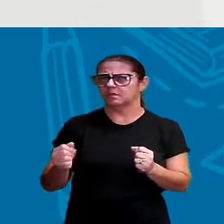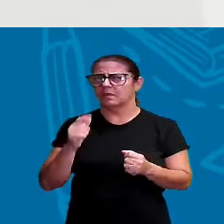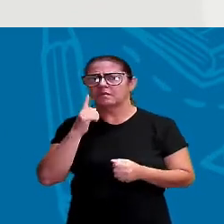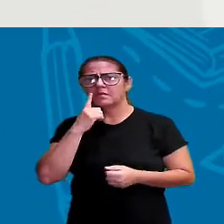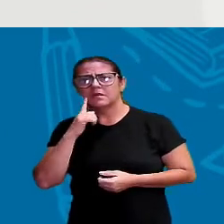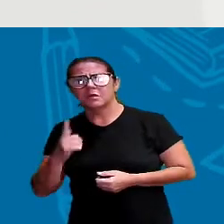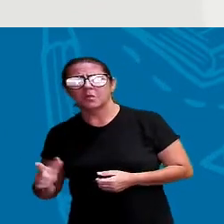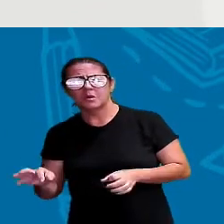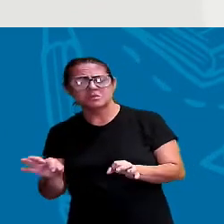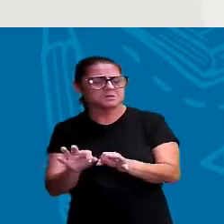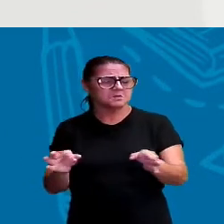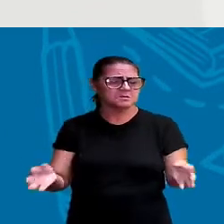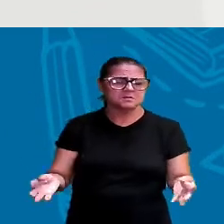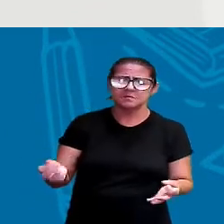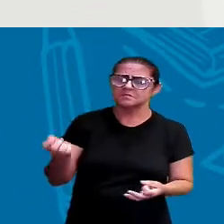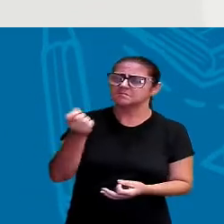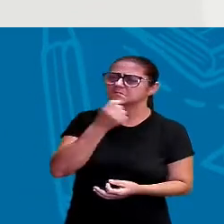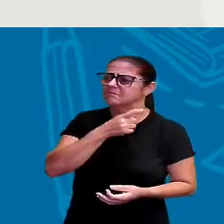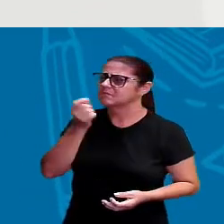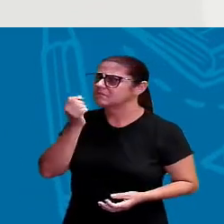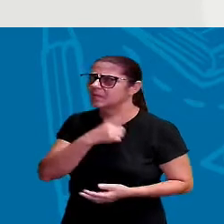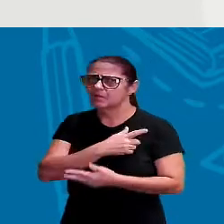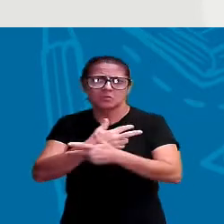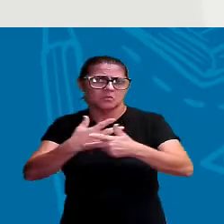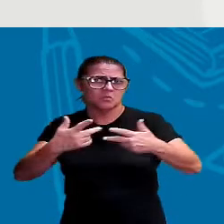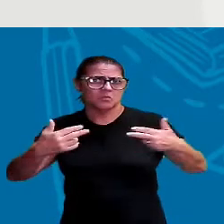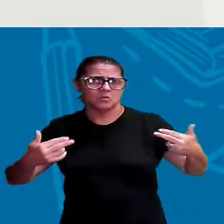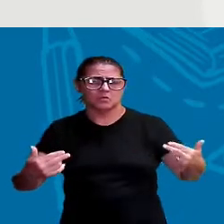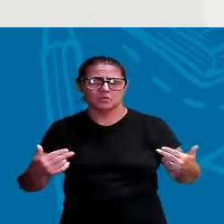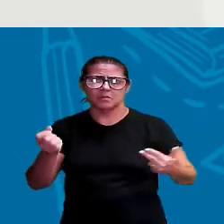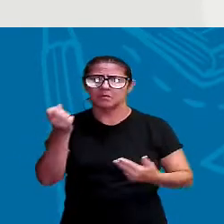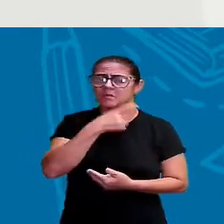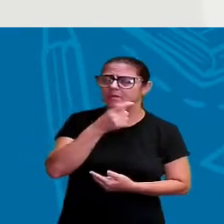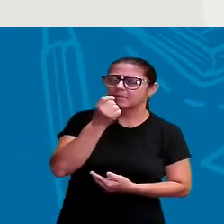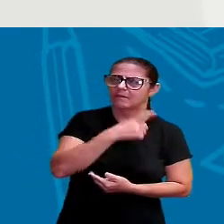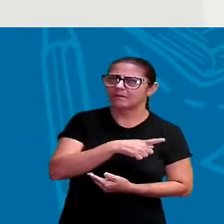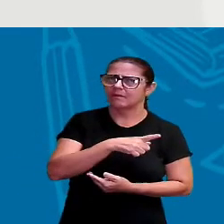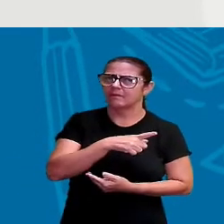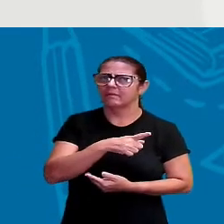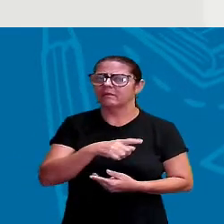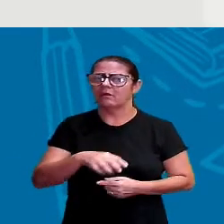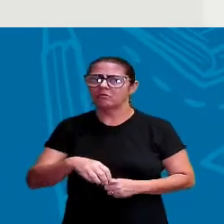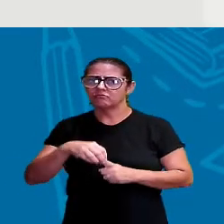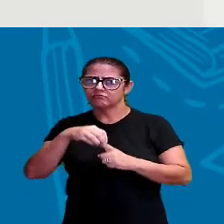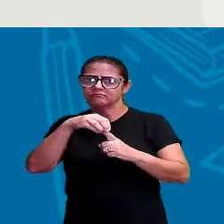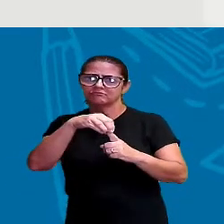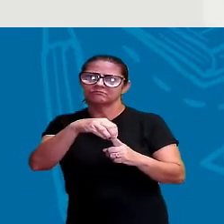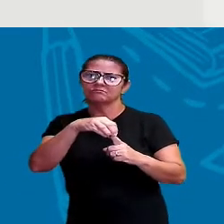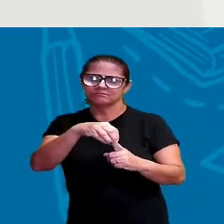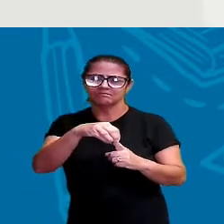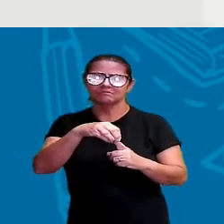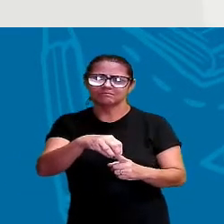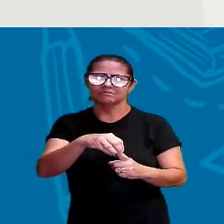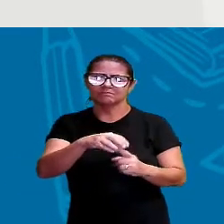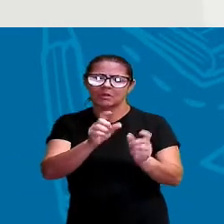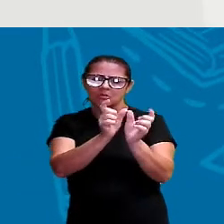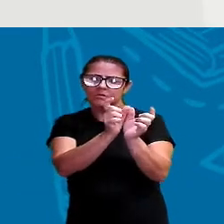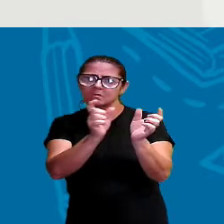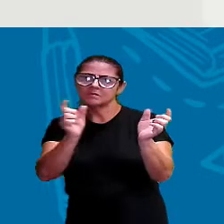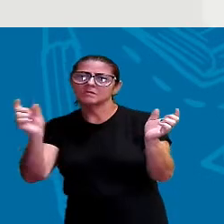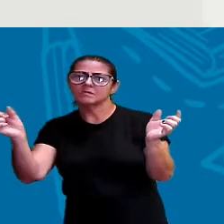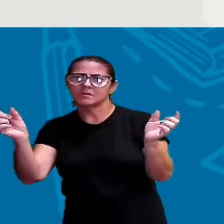simples, trazendo piada sobre algum assunto. Então, piada, humor, é o foco principal da tirinha. Ele traz o